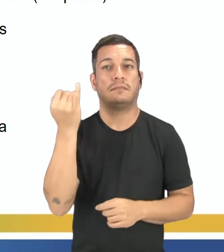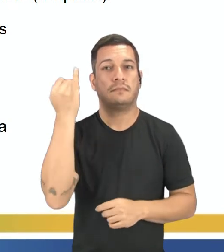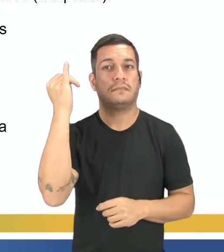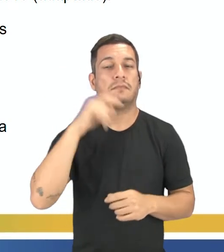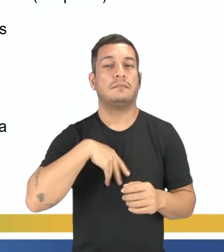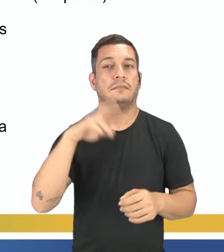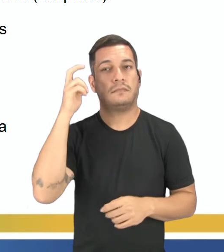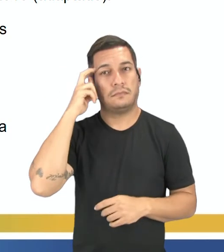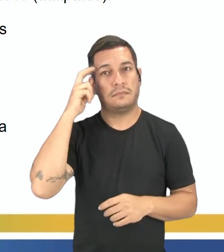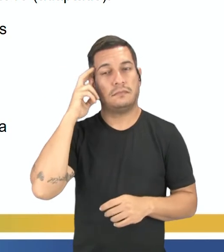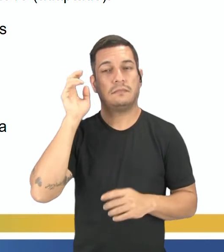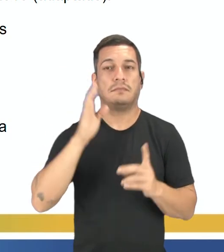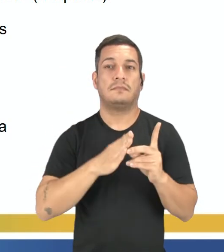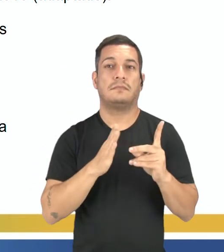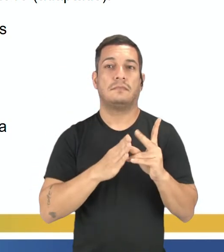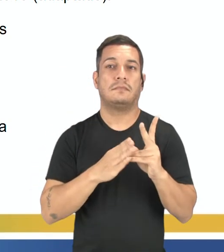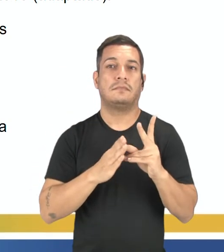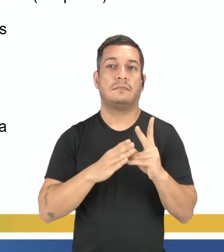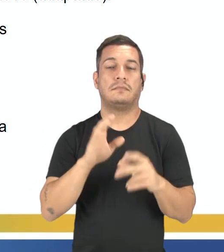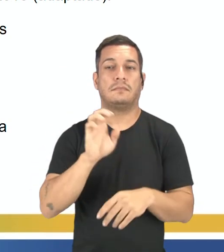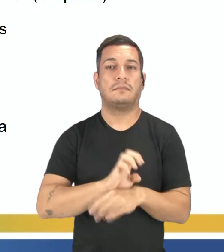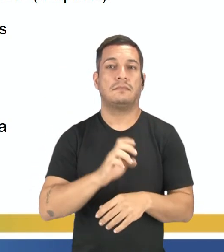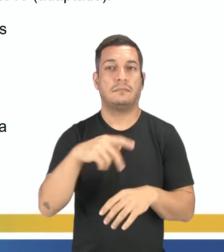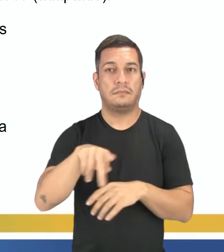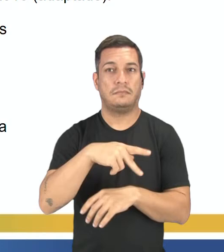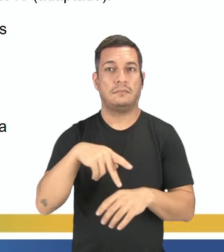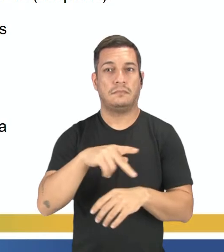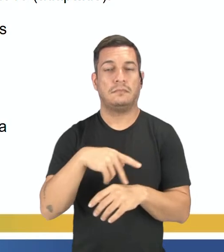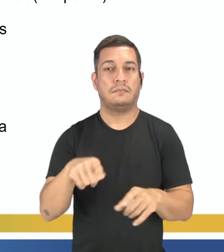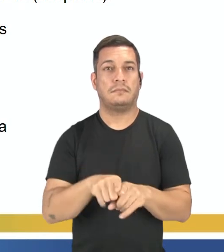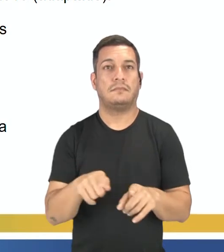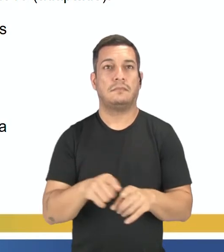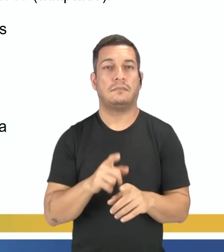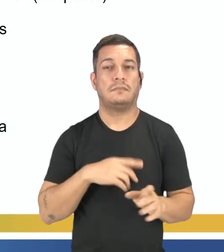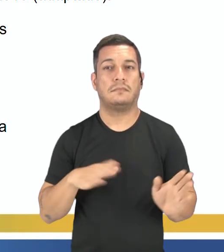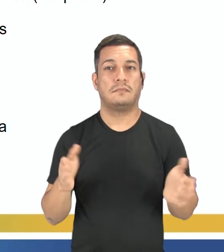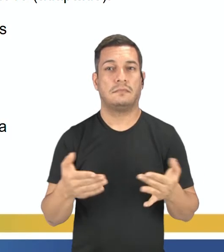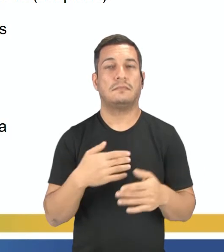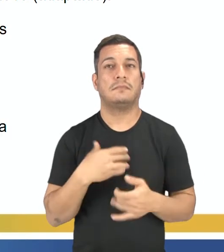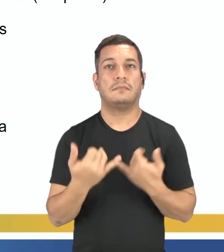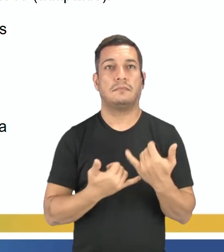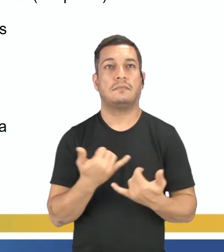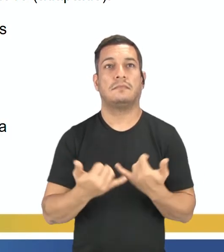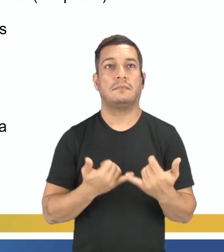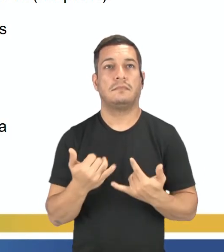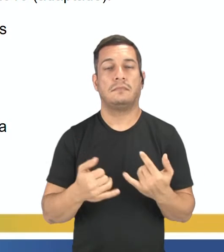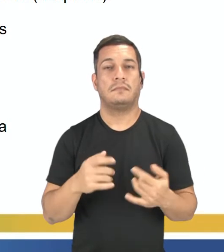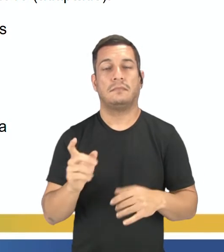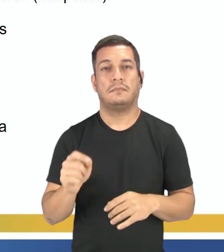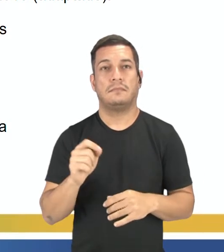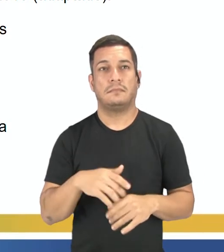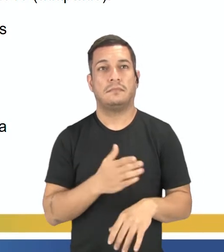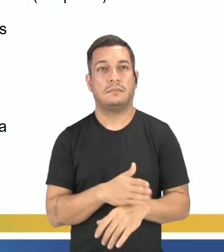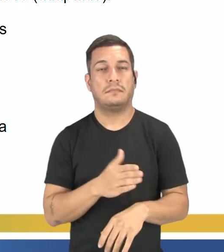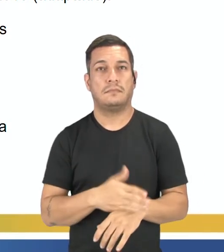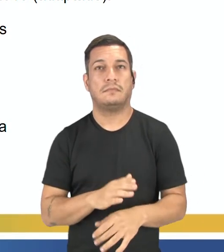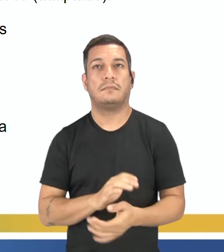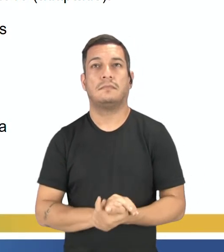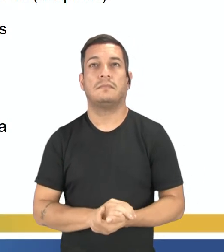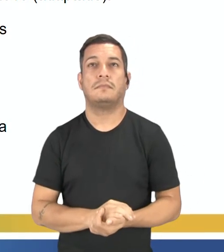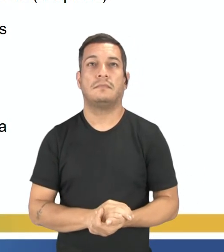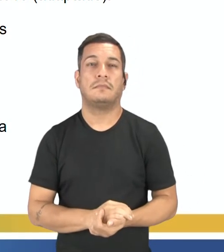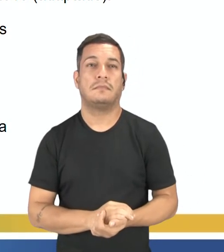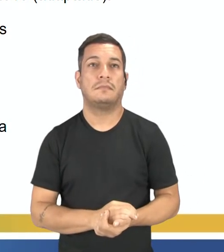da importância da cultura indígena no nosso país e no nosso estado, especificamente relacionada às brincadeiras e jogos e às